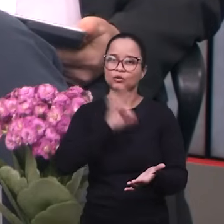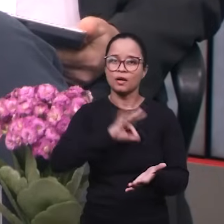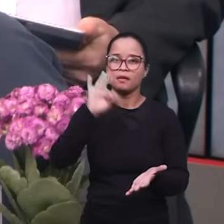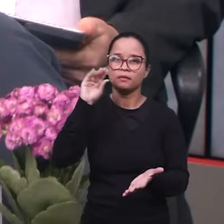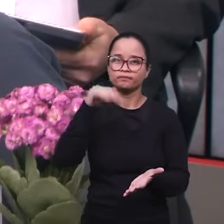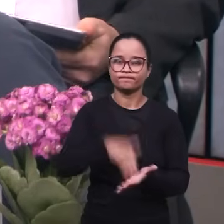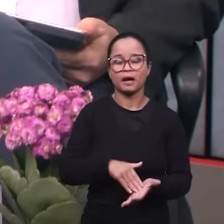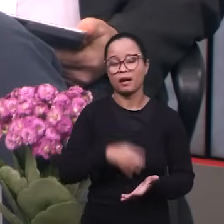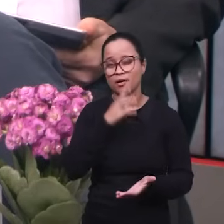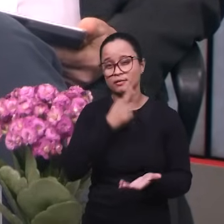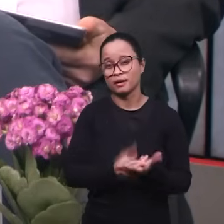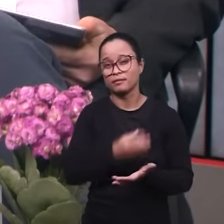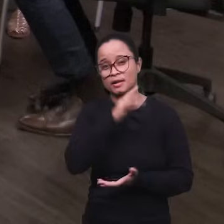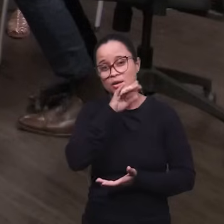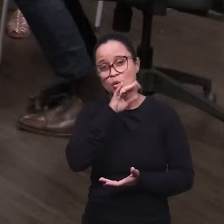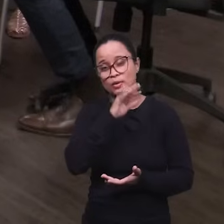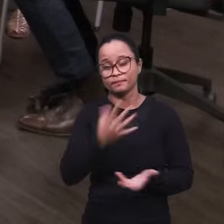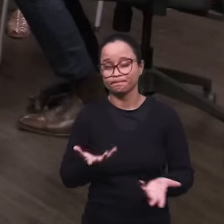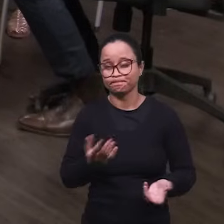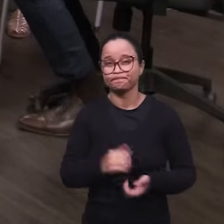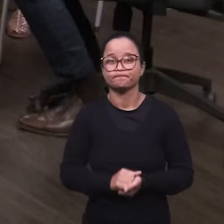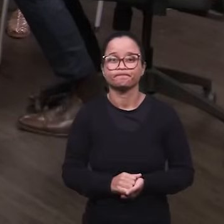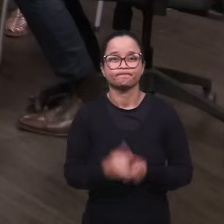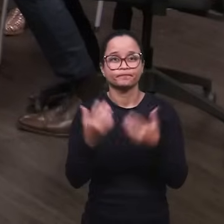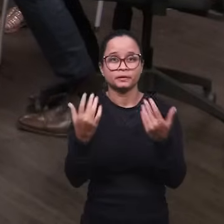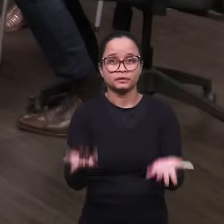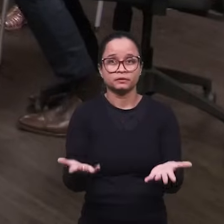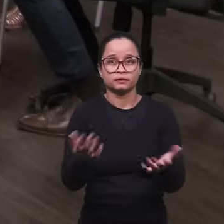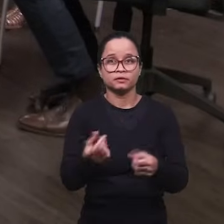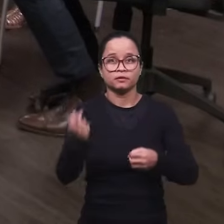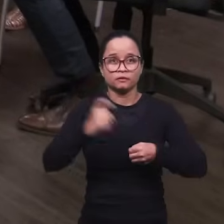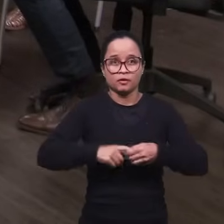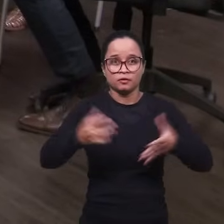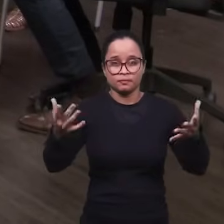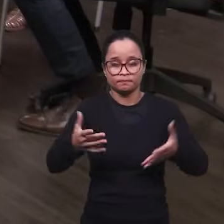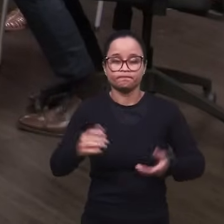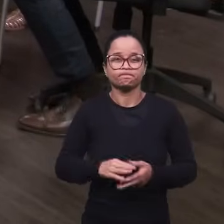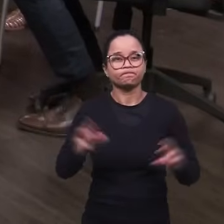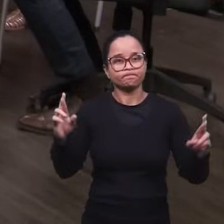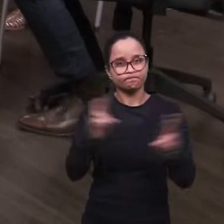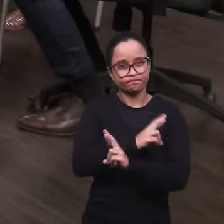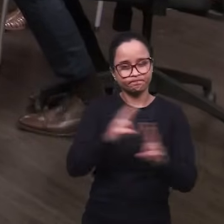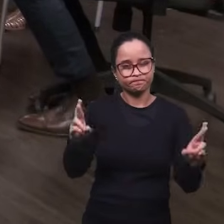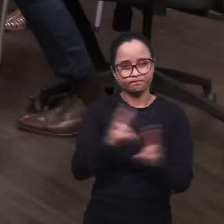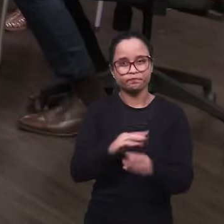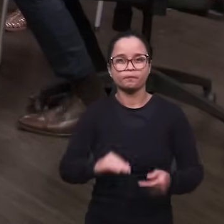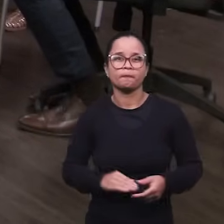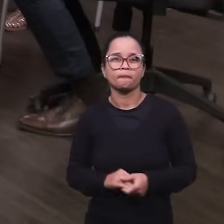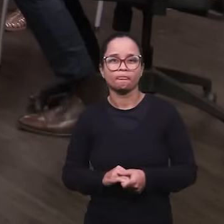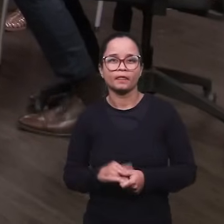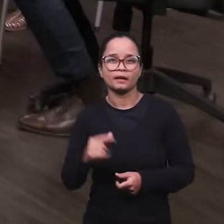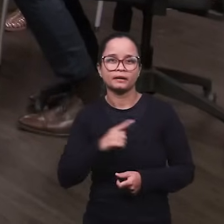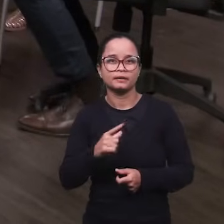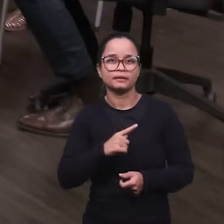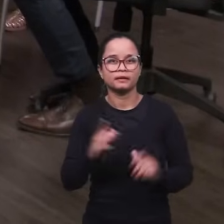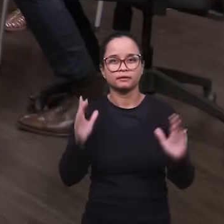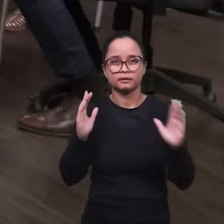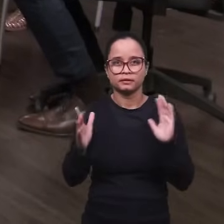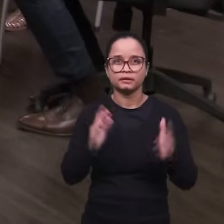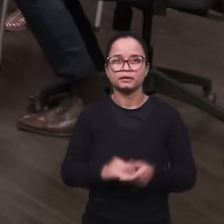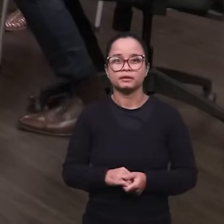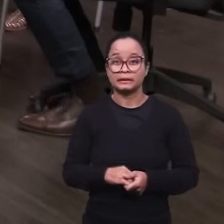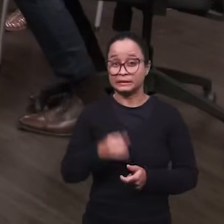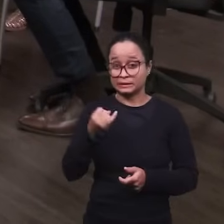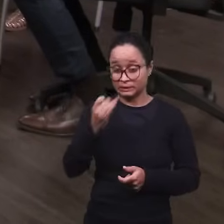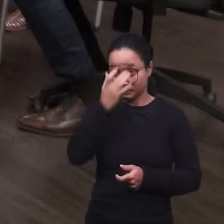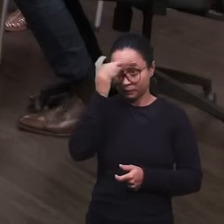o resultado vai ser péssimo. Vai ser péssimo nesse sentido. E assim, voltando aqui, com relação ao valor da média, então assim, se a pessoa contribui